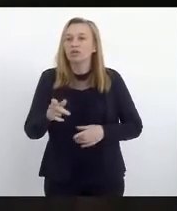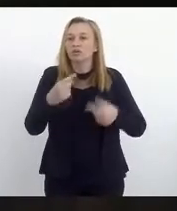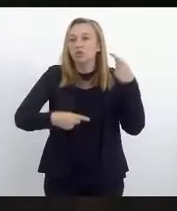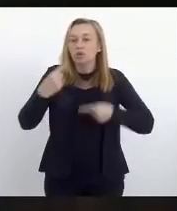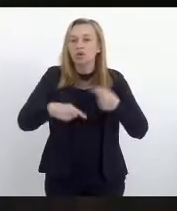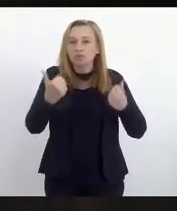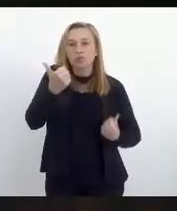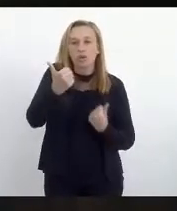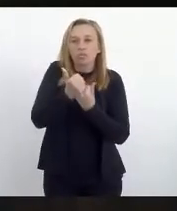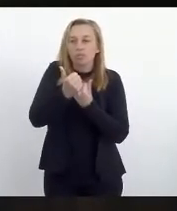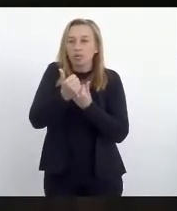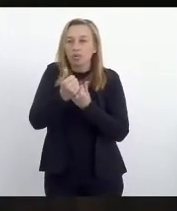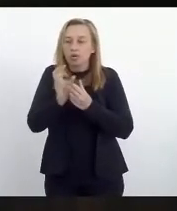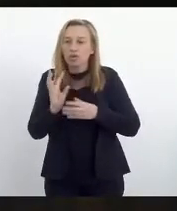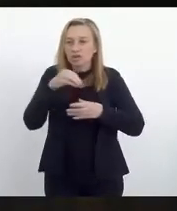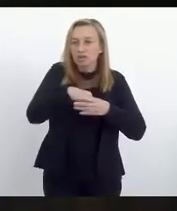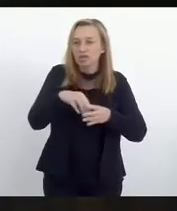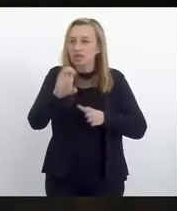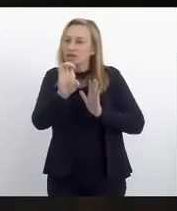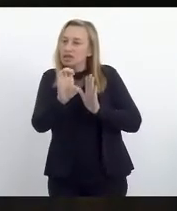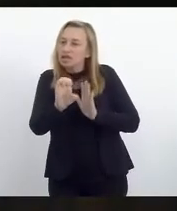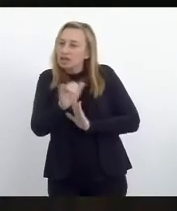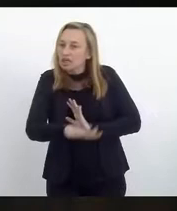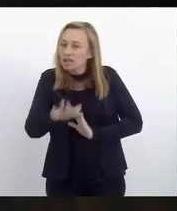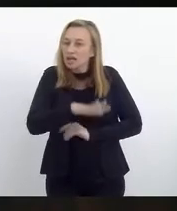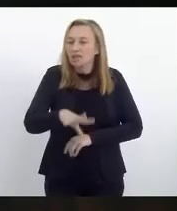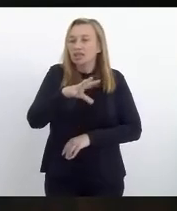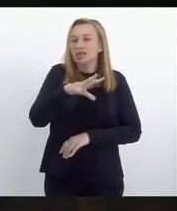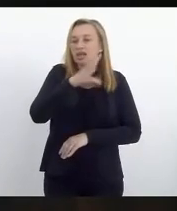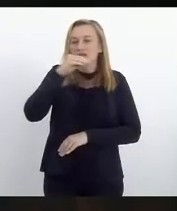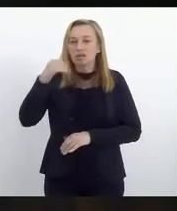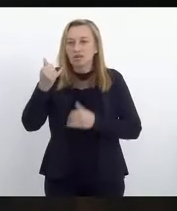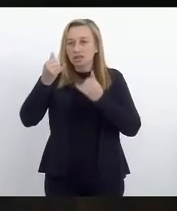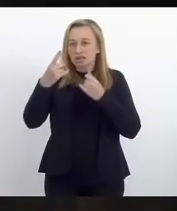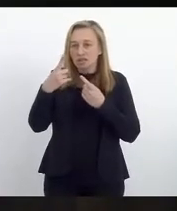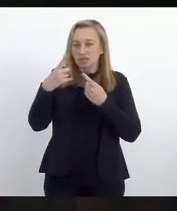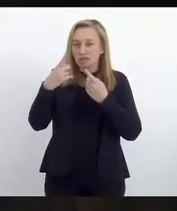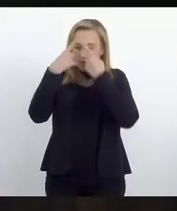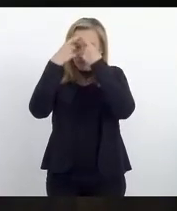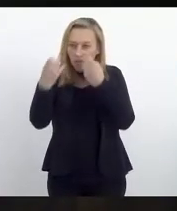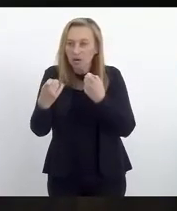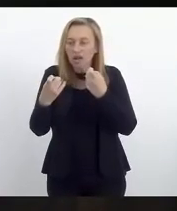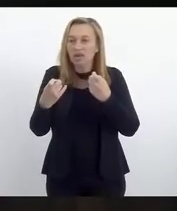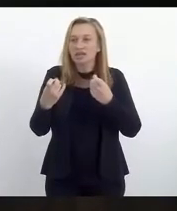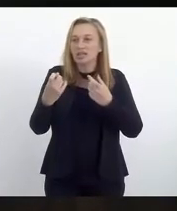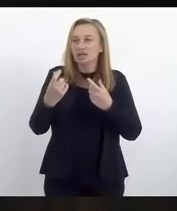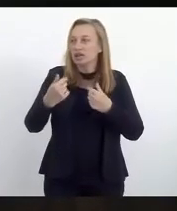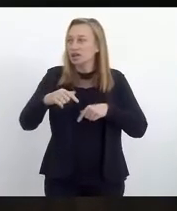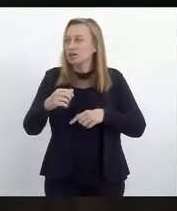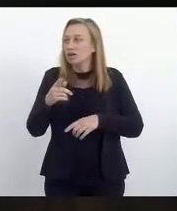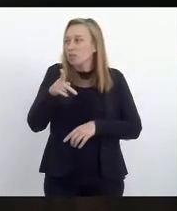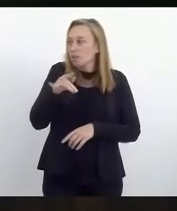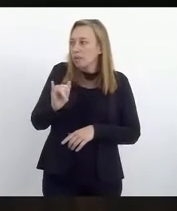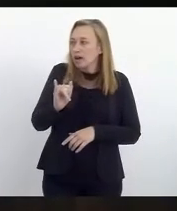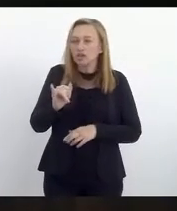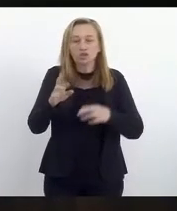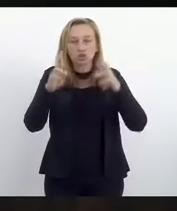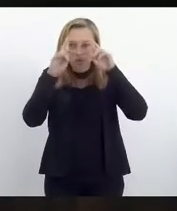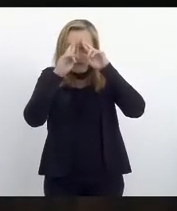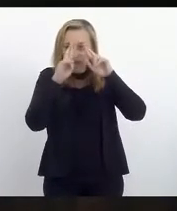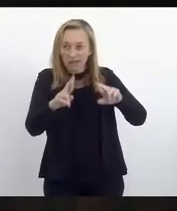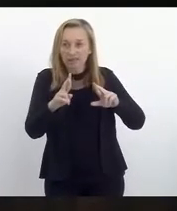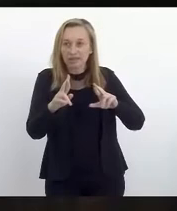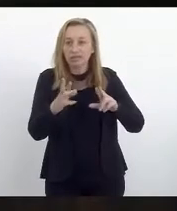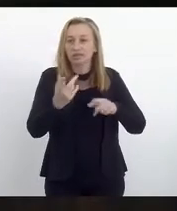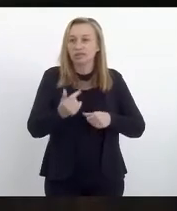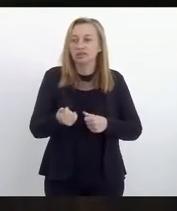apoio e reinserção social de crianças e adolescentes vítimas de crimes cometidos por pais ou responsáveis indicados em